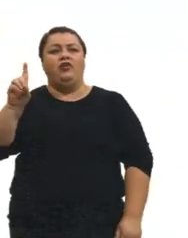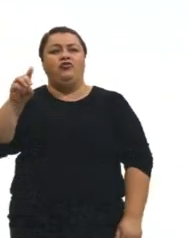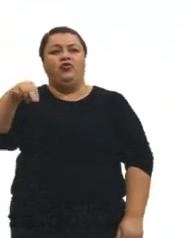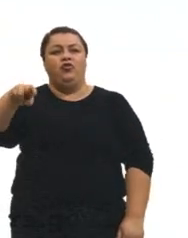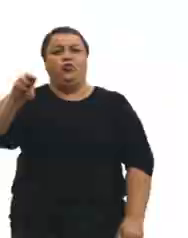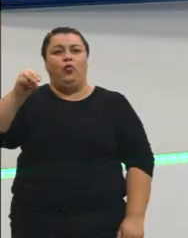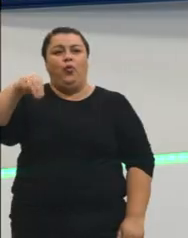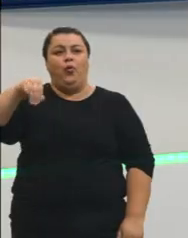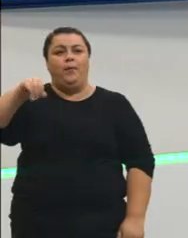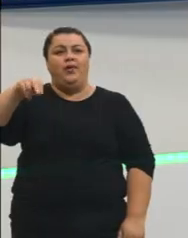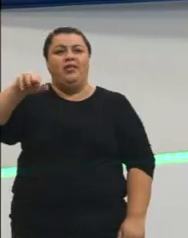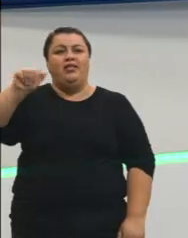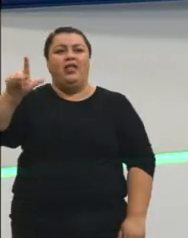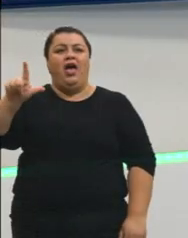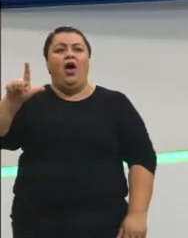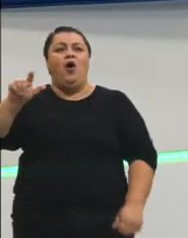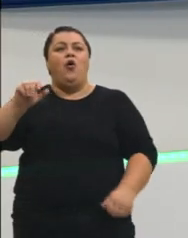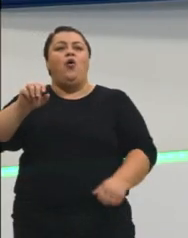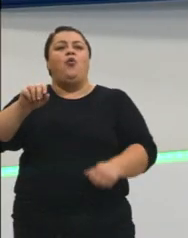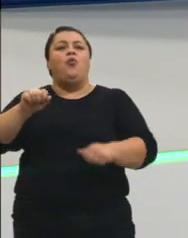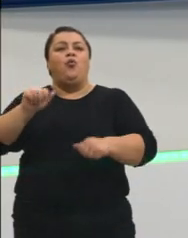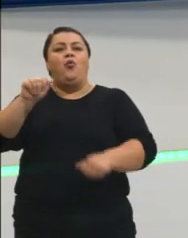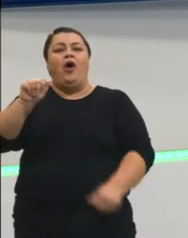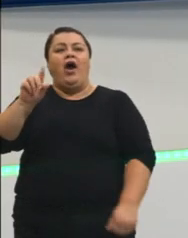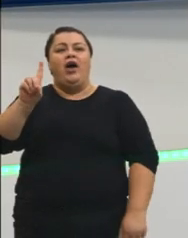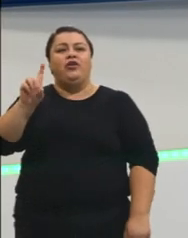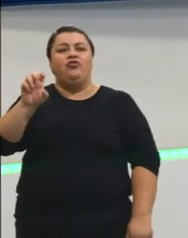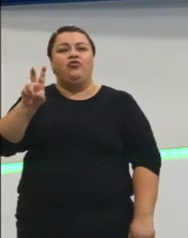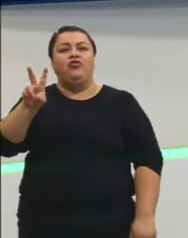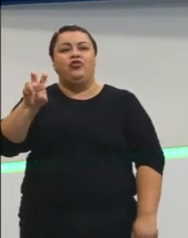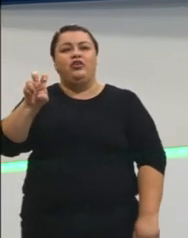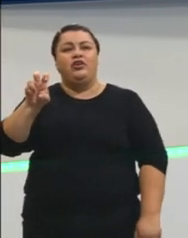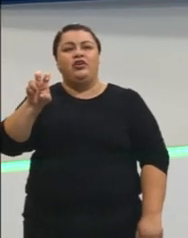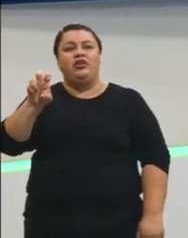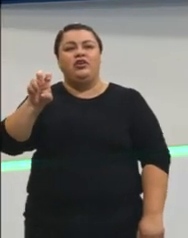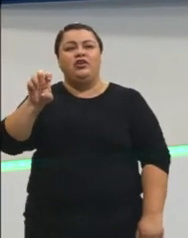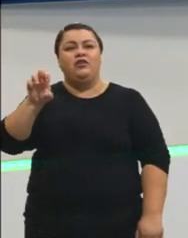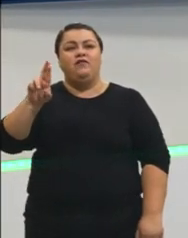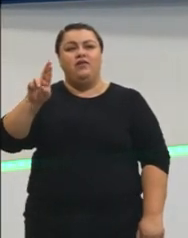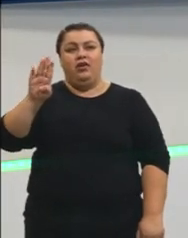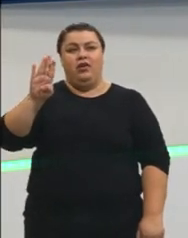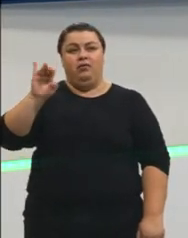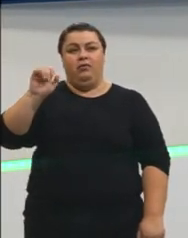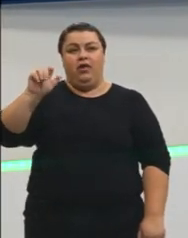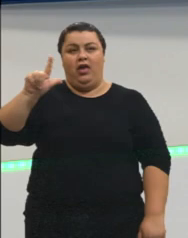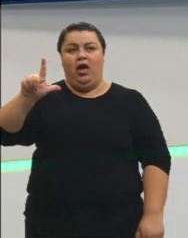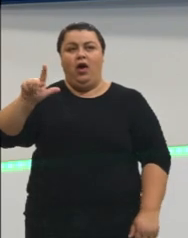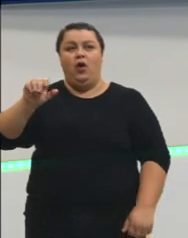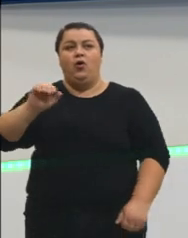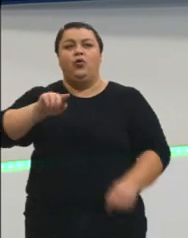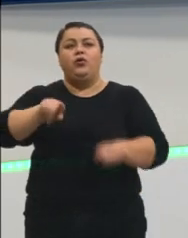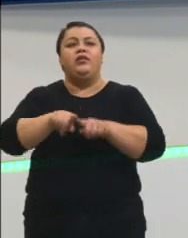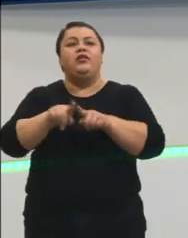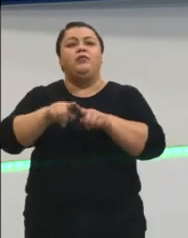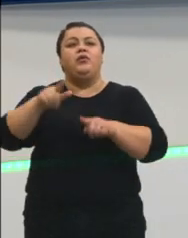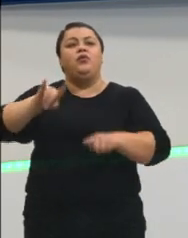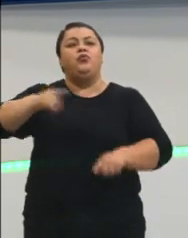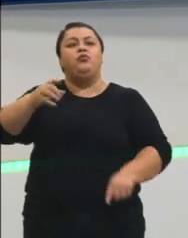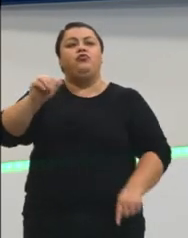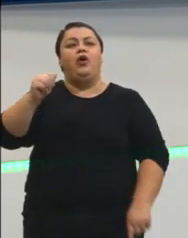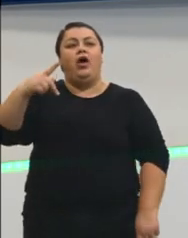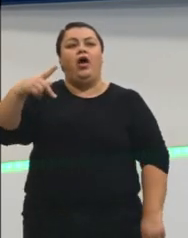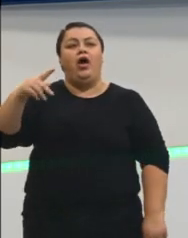e o aposto eo adjunto adnominal vai ser aquilo que vai servir para acompanhar os nossos substantivos nas frases